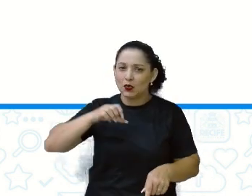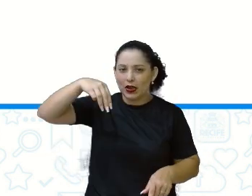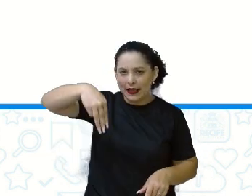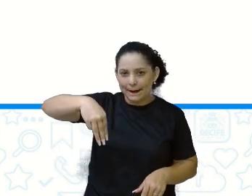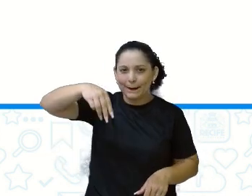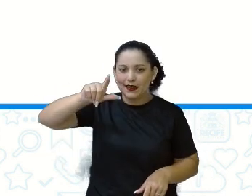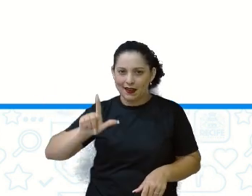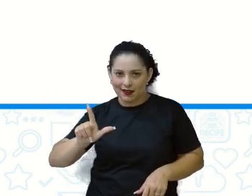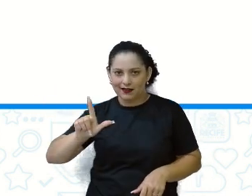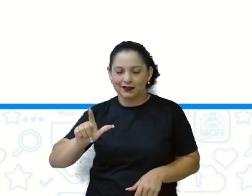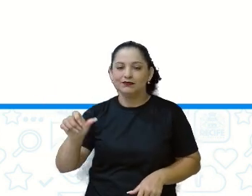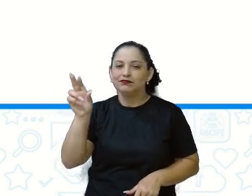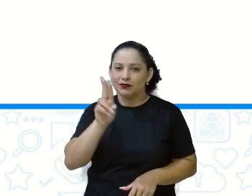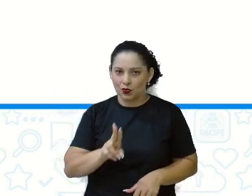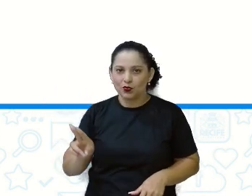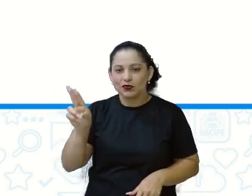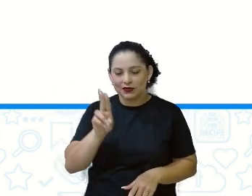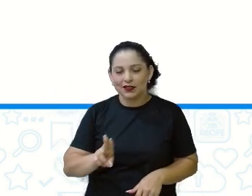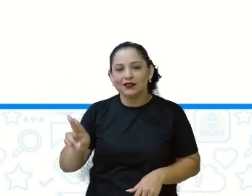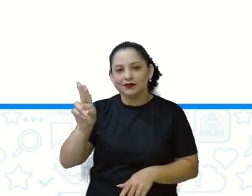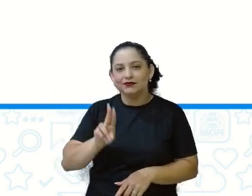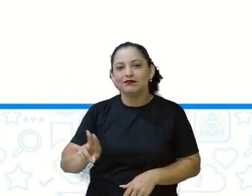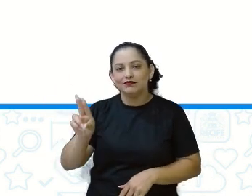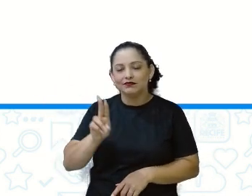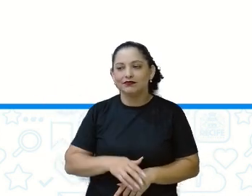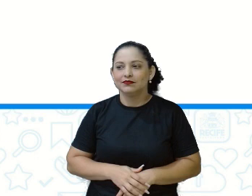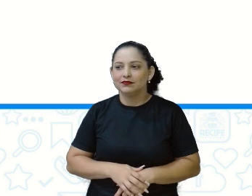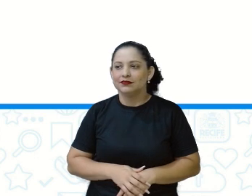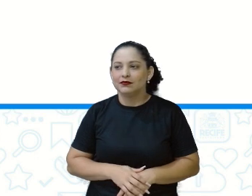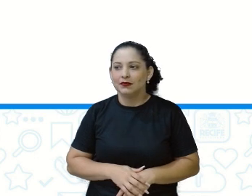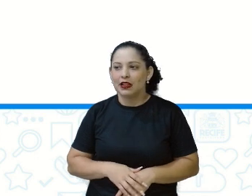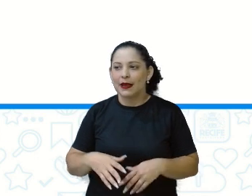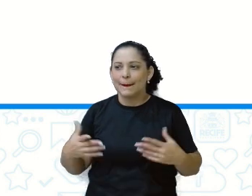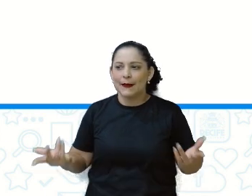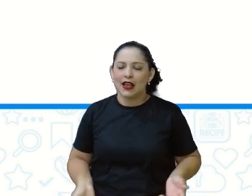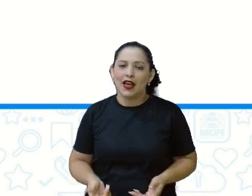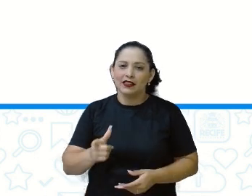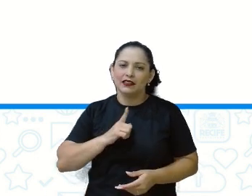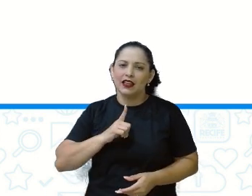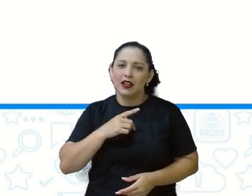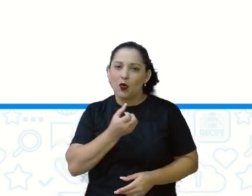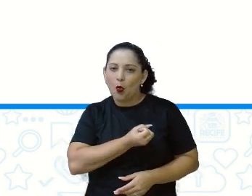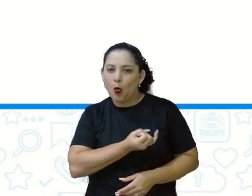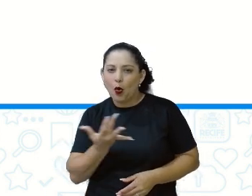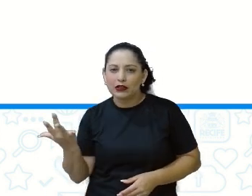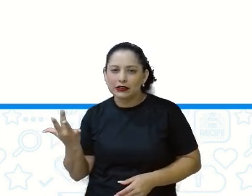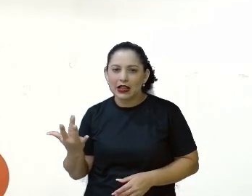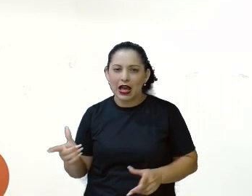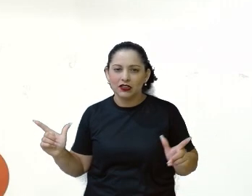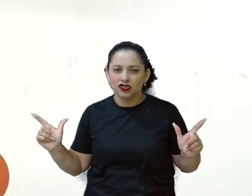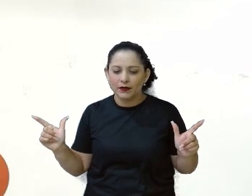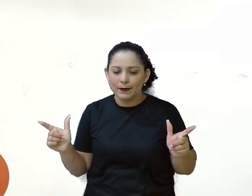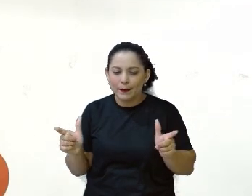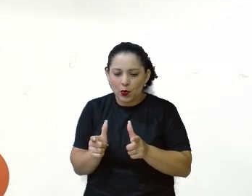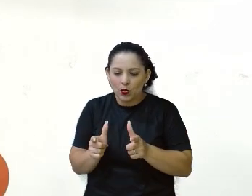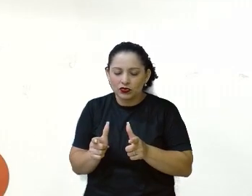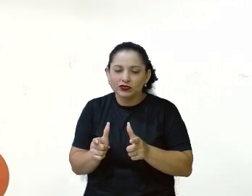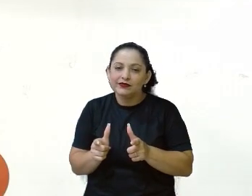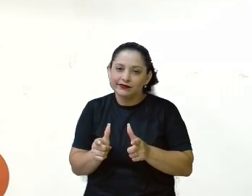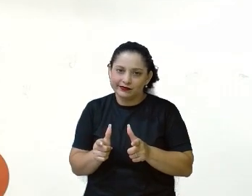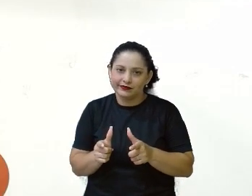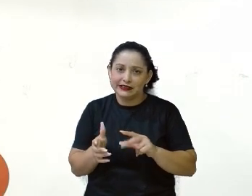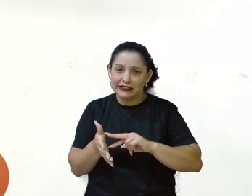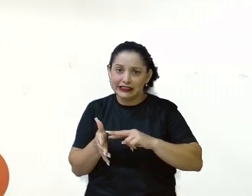que também é utilizado. Para eu ter quantidades menores a 1 litro, eu